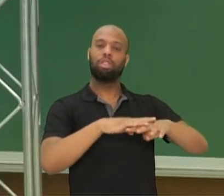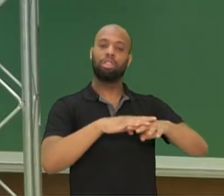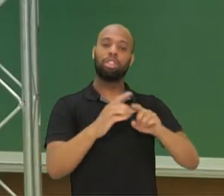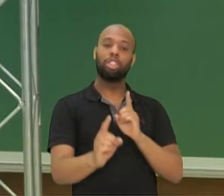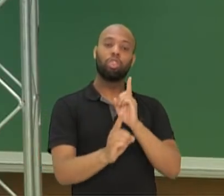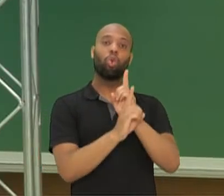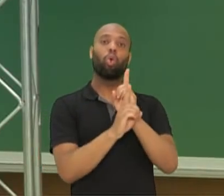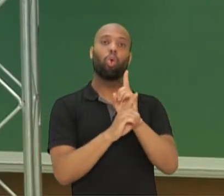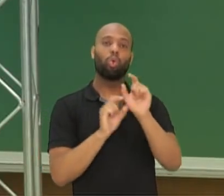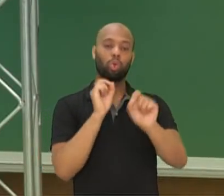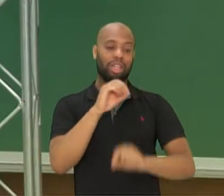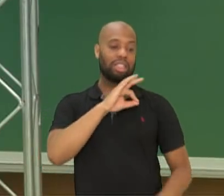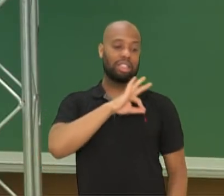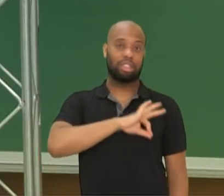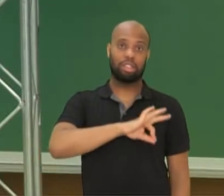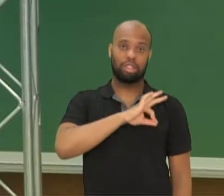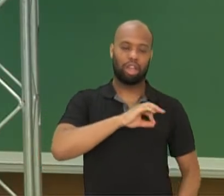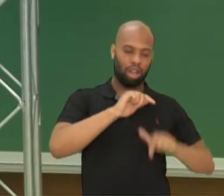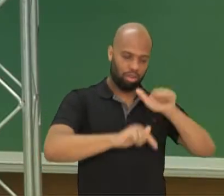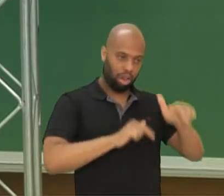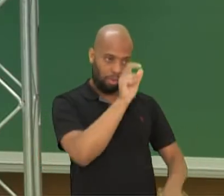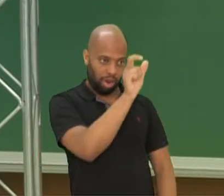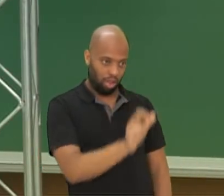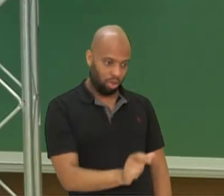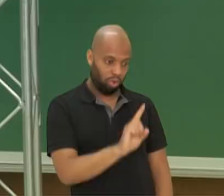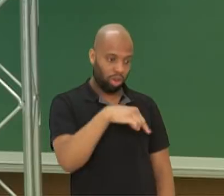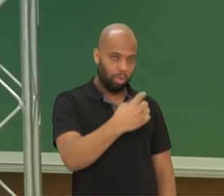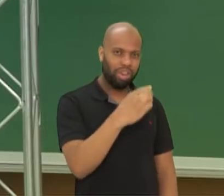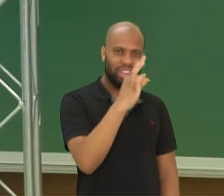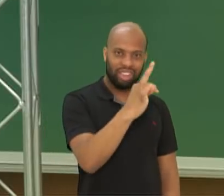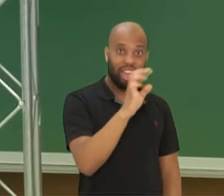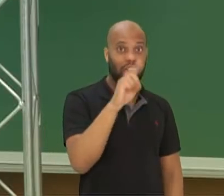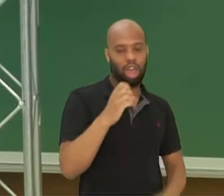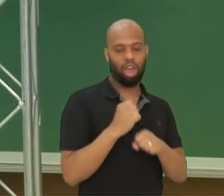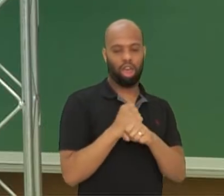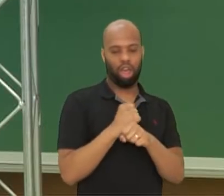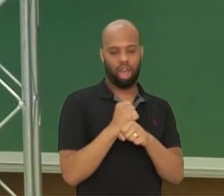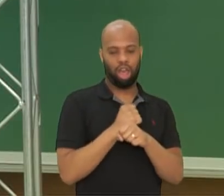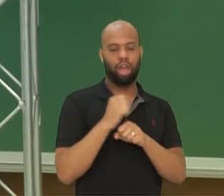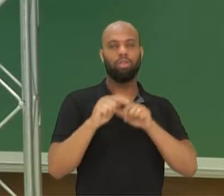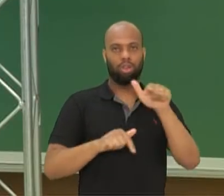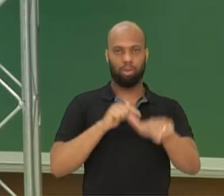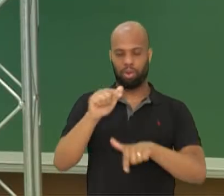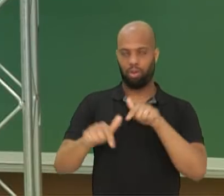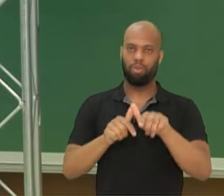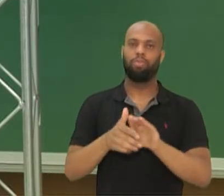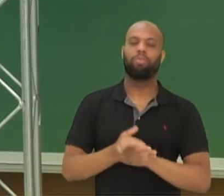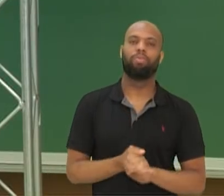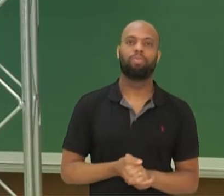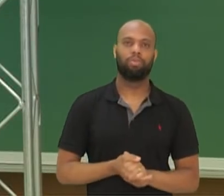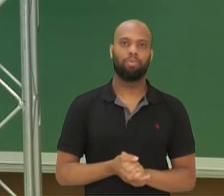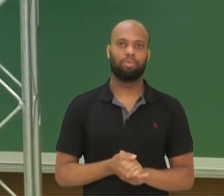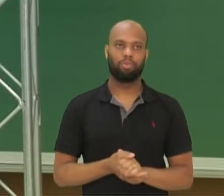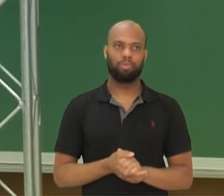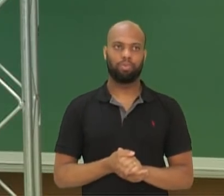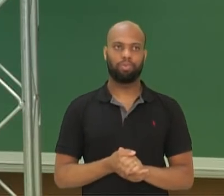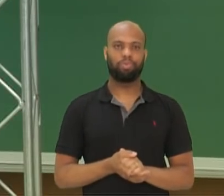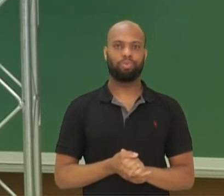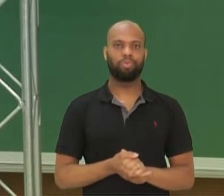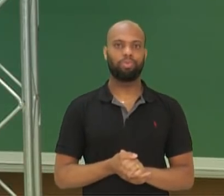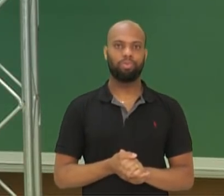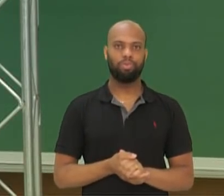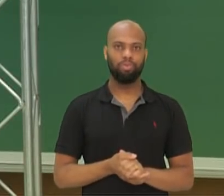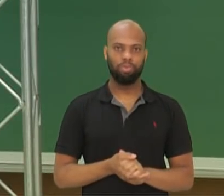o salário do trabalhador depois de T anos trabalhados. Então, olha